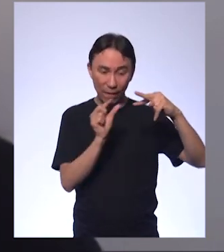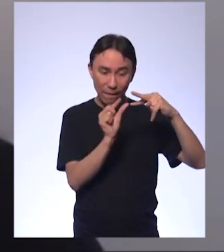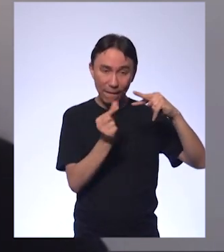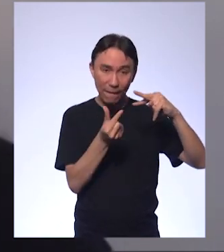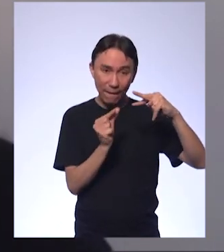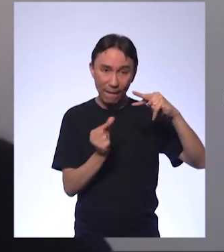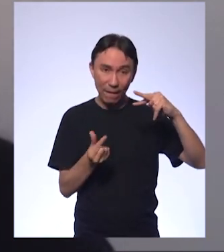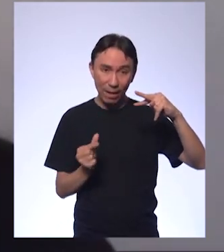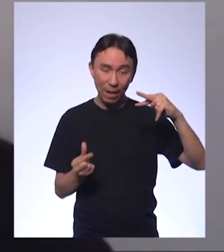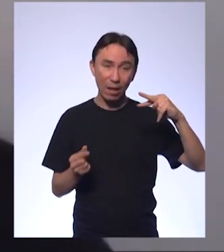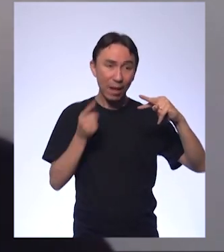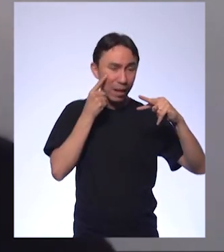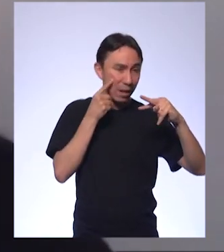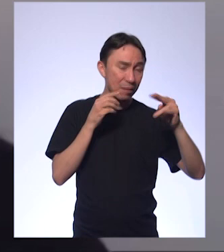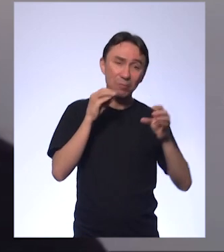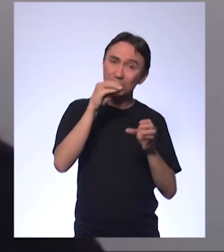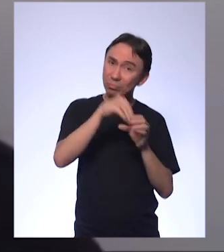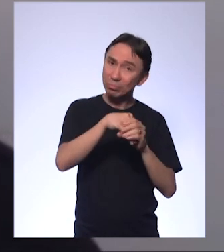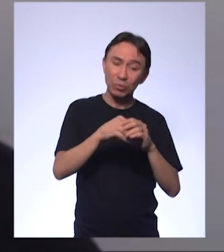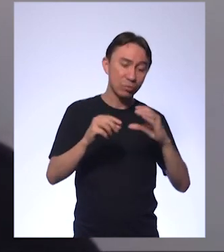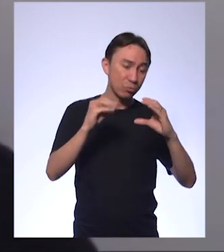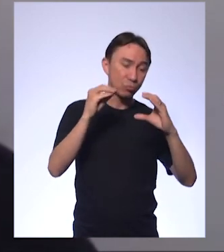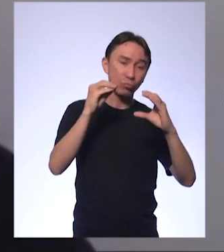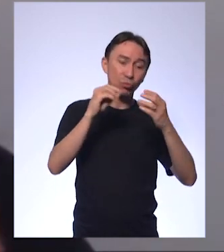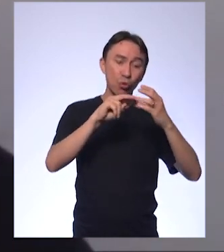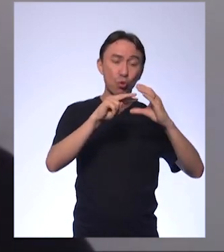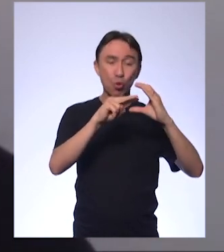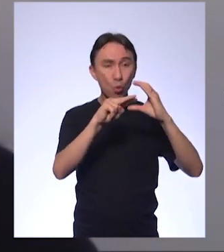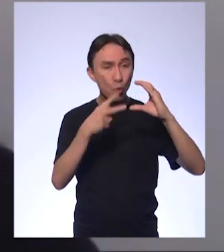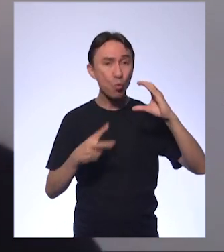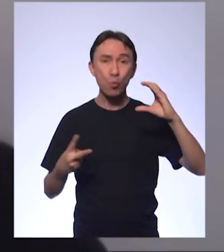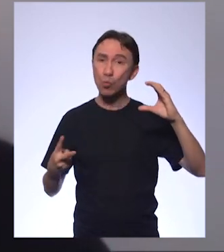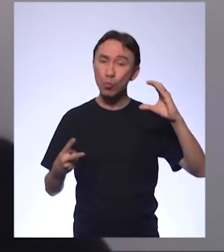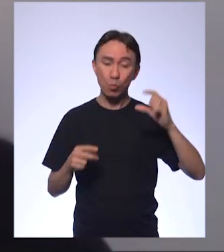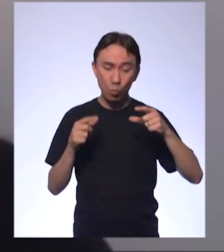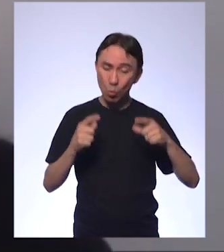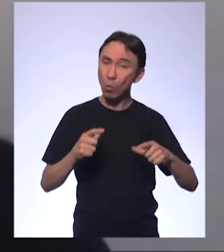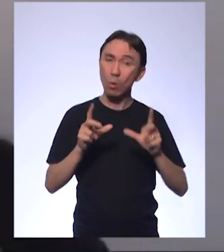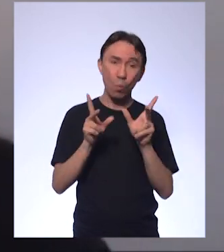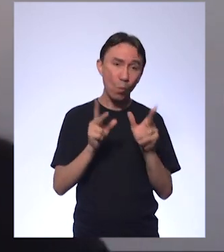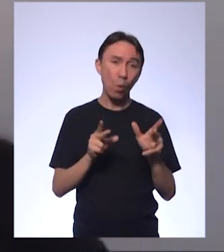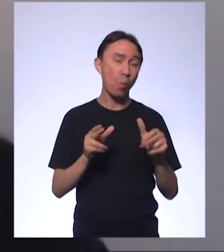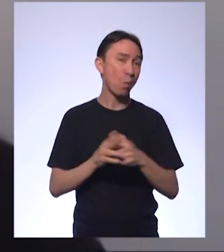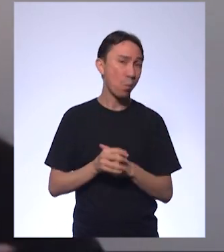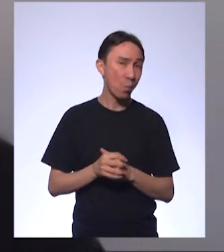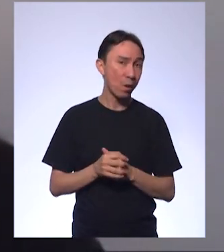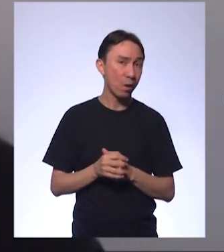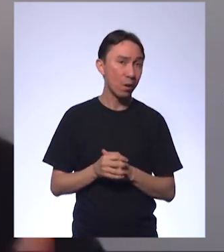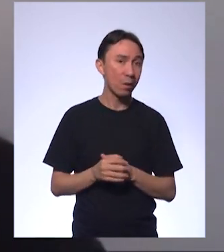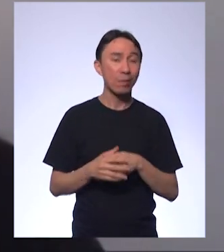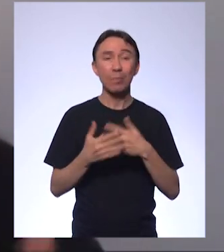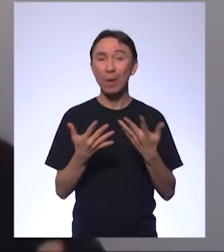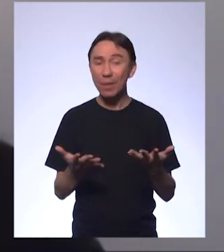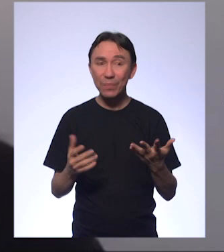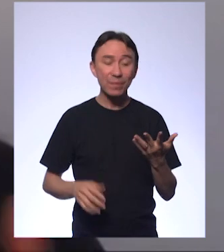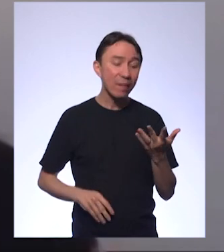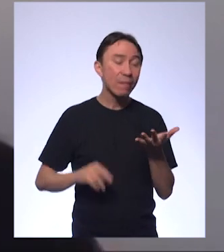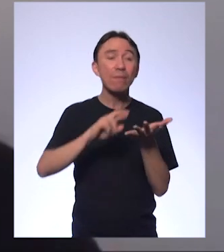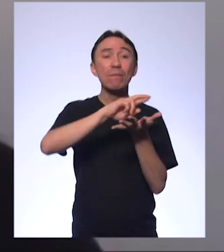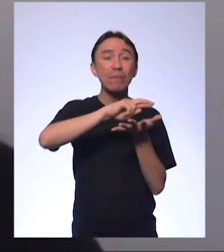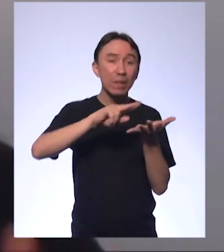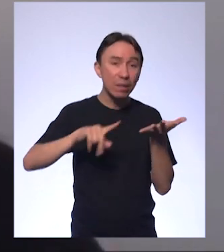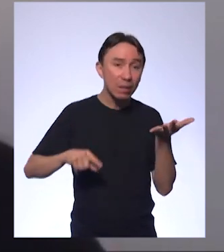essas variações, né? E essas variações aí, elas são possíveis justamente por terem